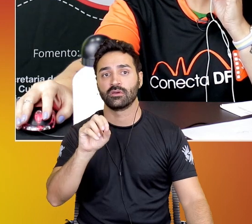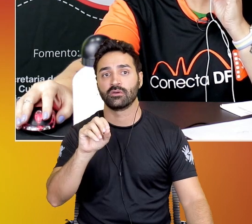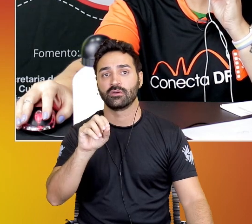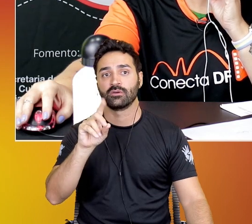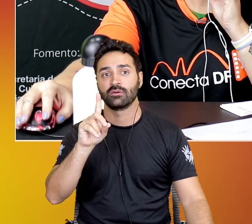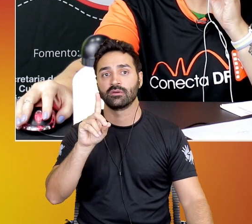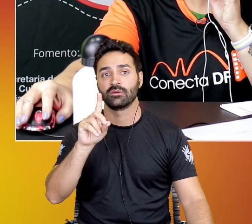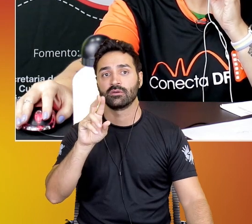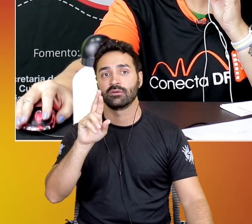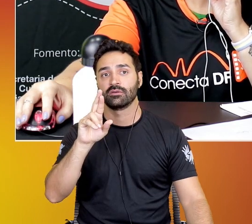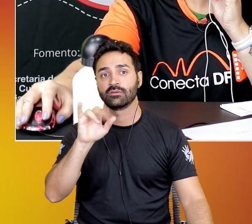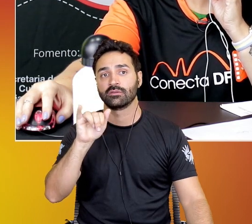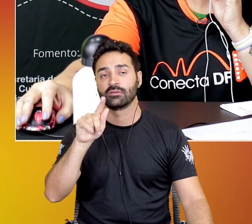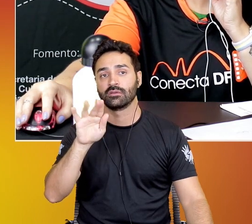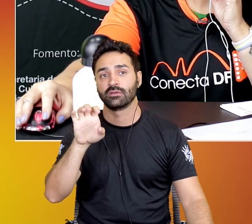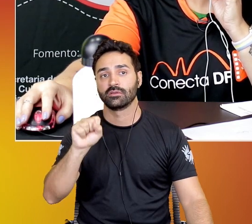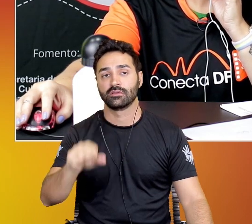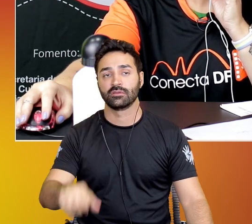Pode falar.